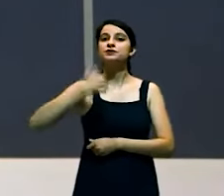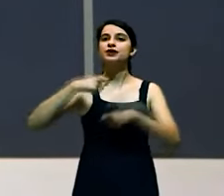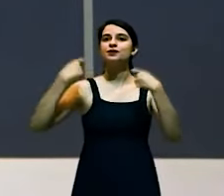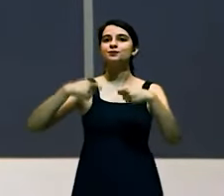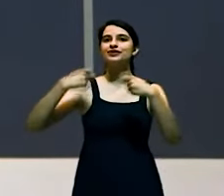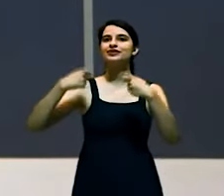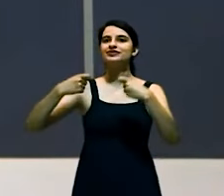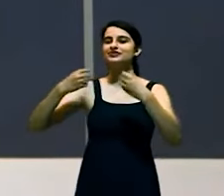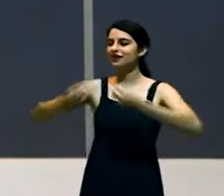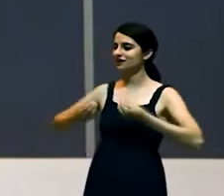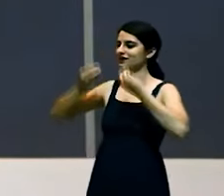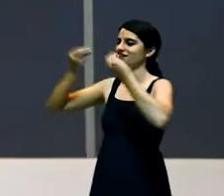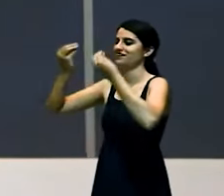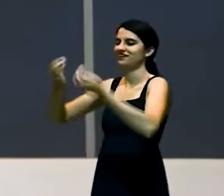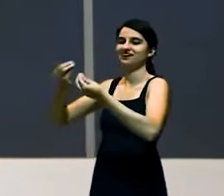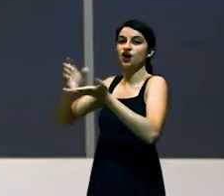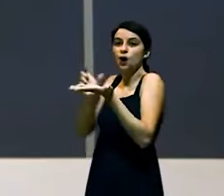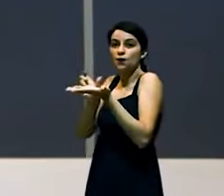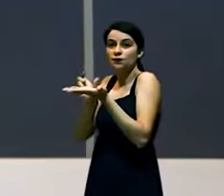e também uma oração.